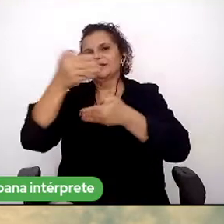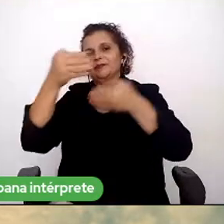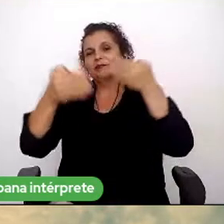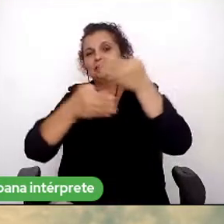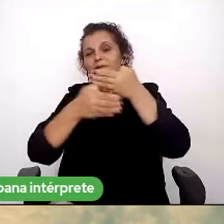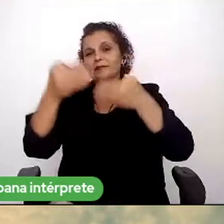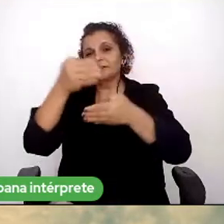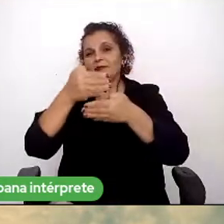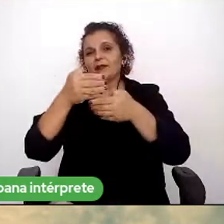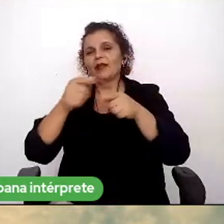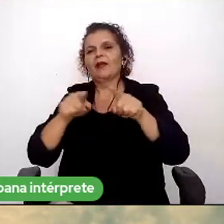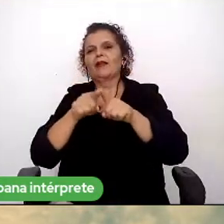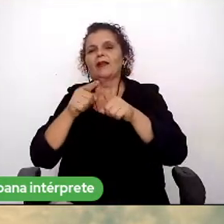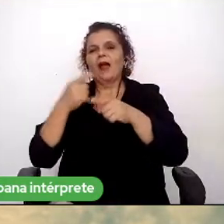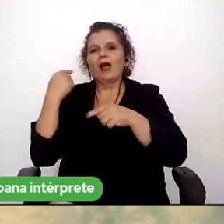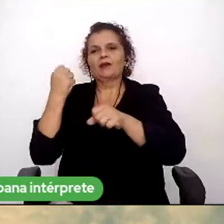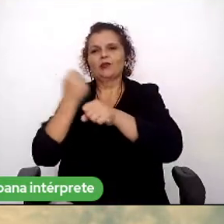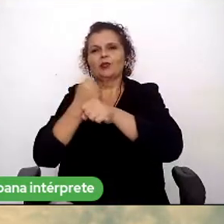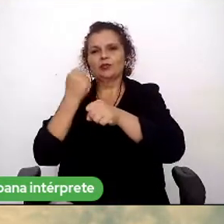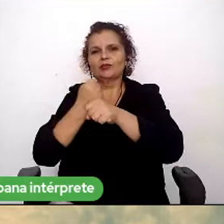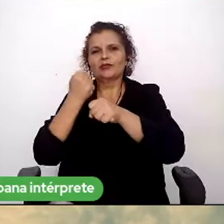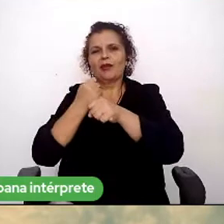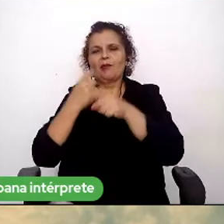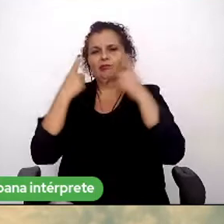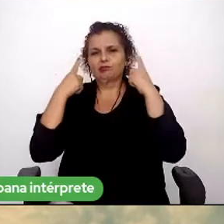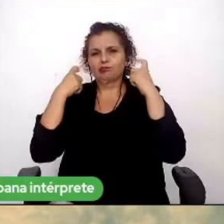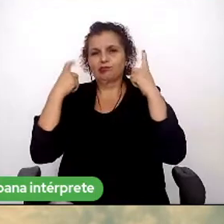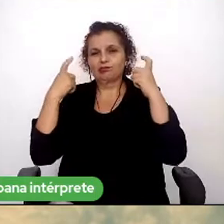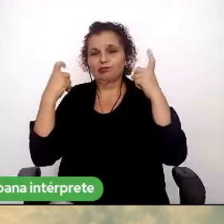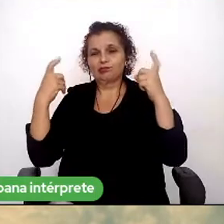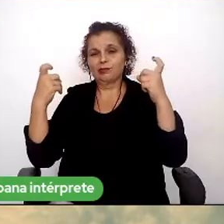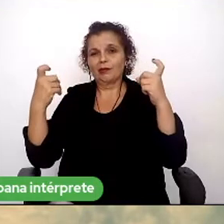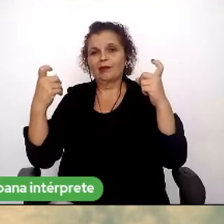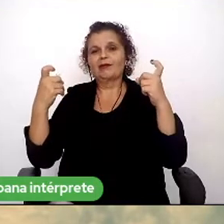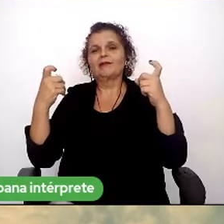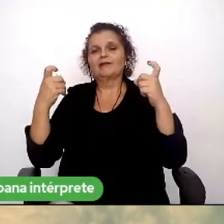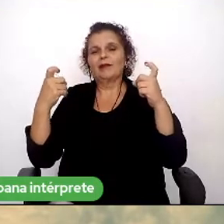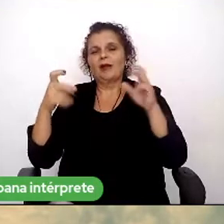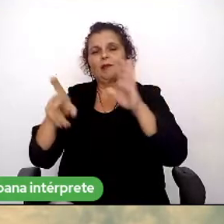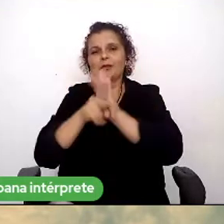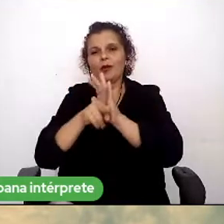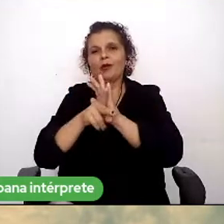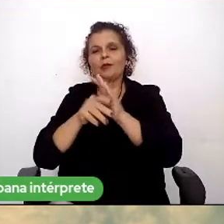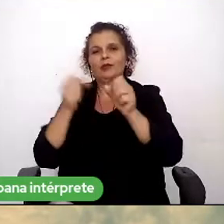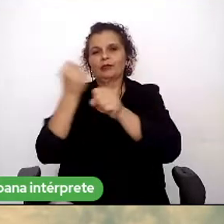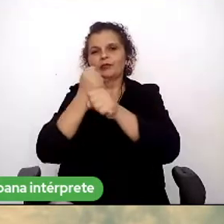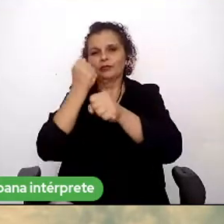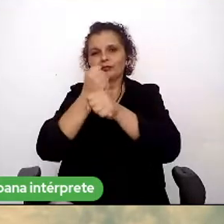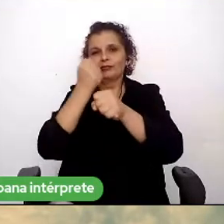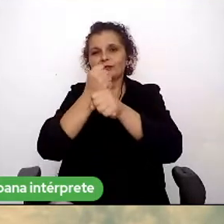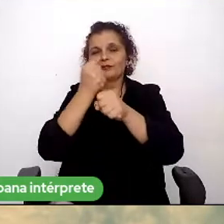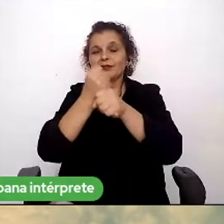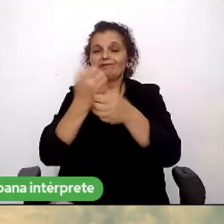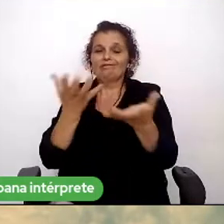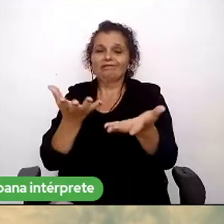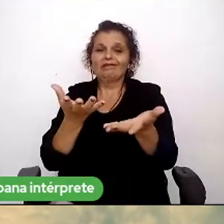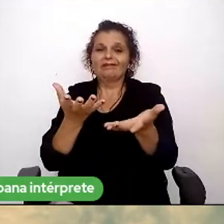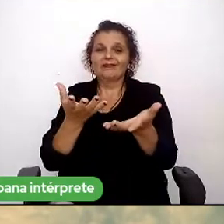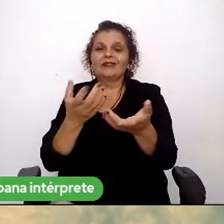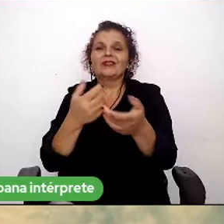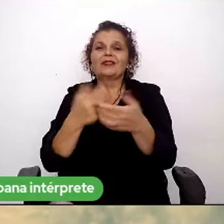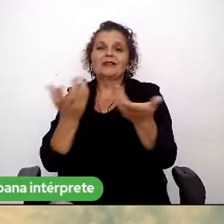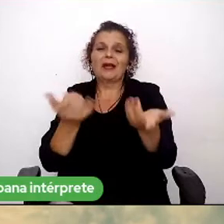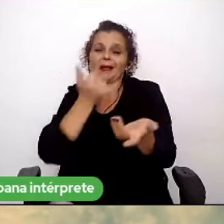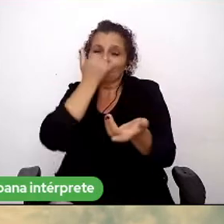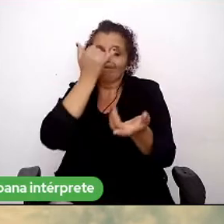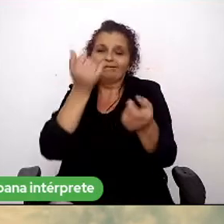tá tendo uma obra aqui em casa, então provavelmente o barulho é a obra, então sinto muito por isso. E